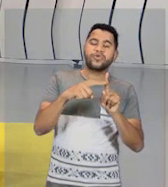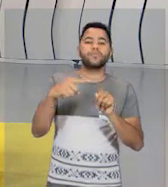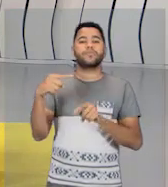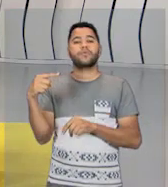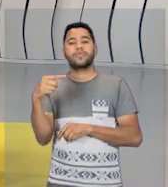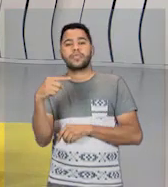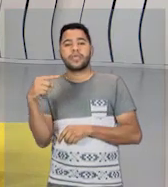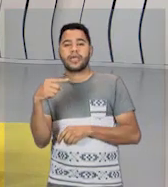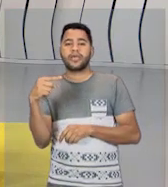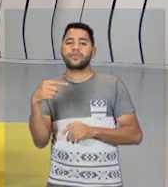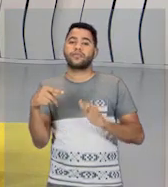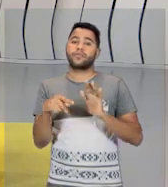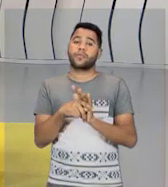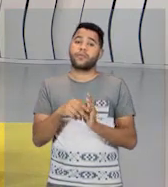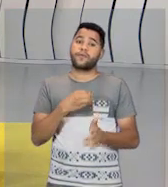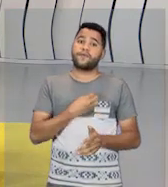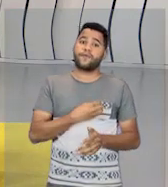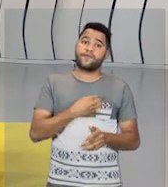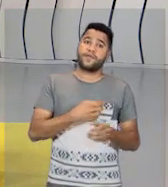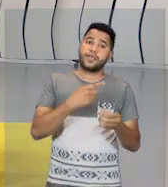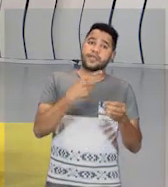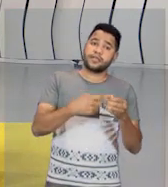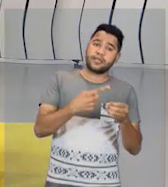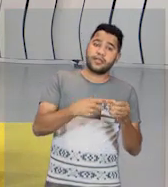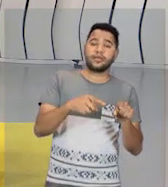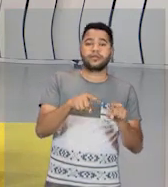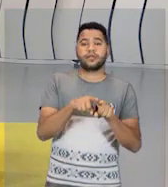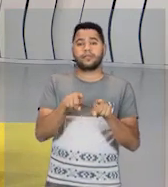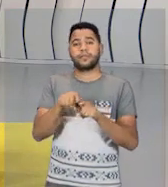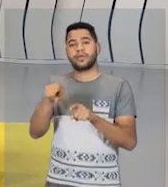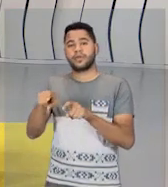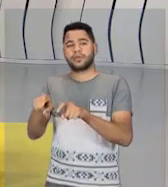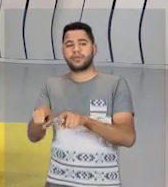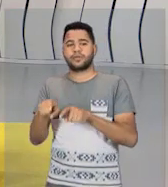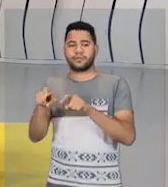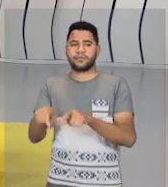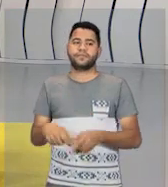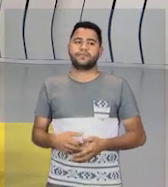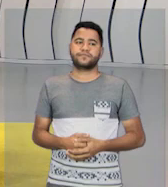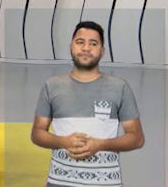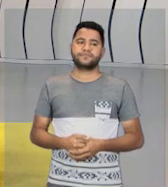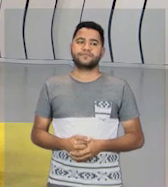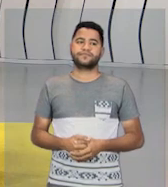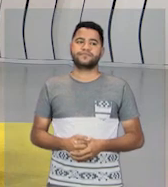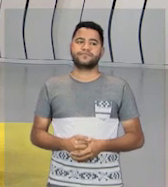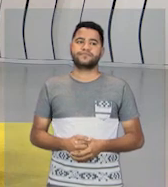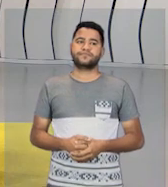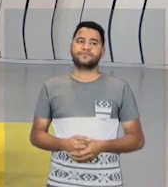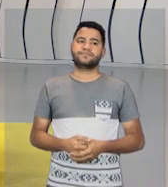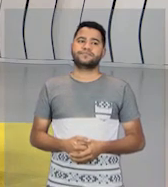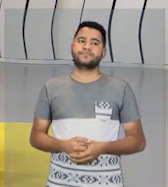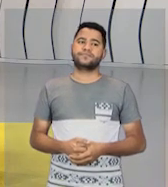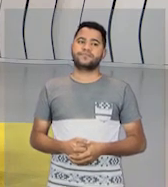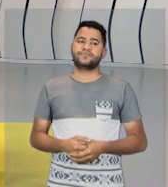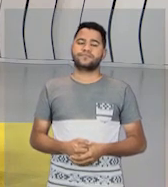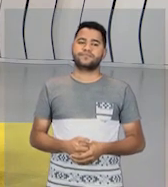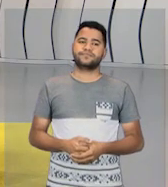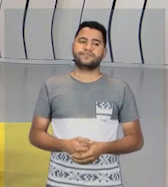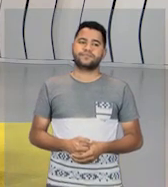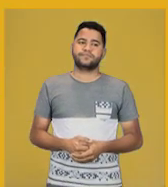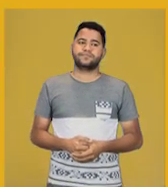viver na cidade e no interior Let's talk about Siri versus Country Life